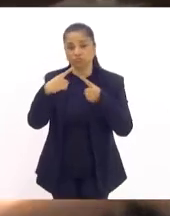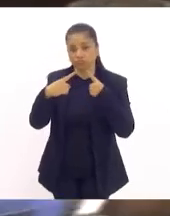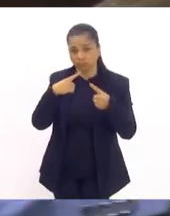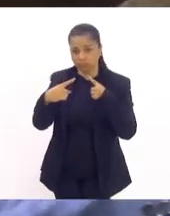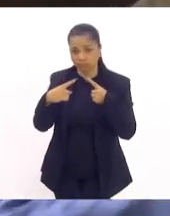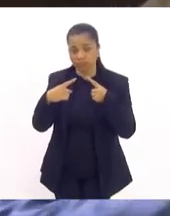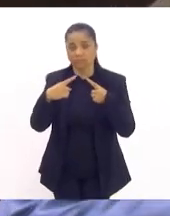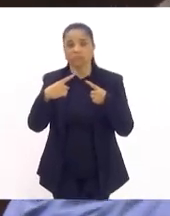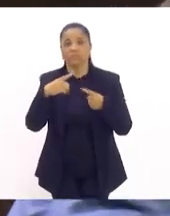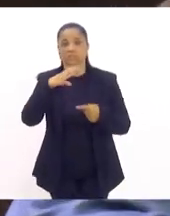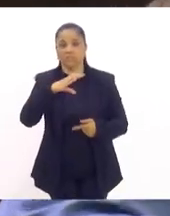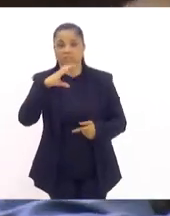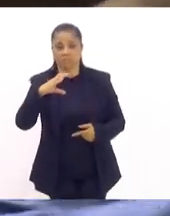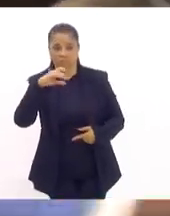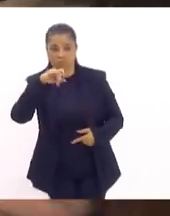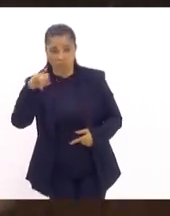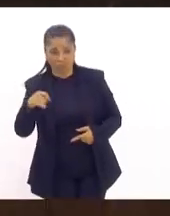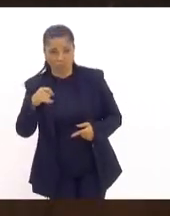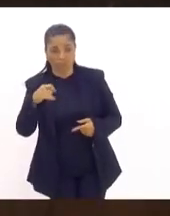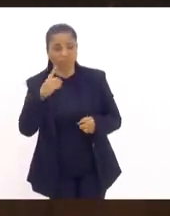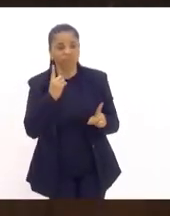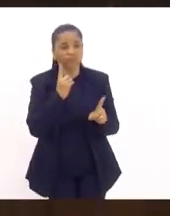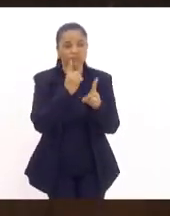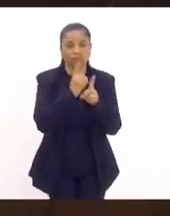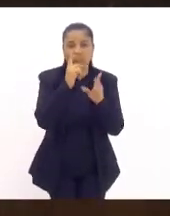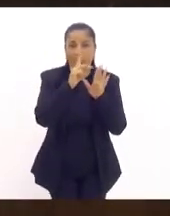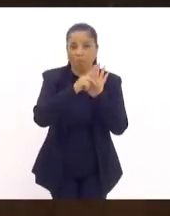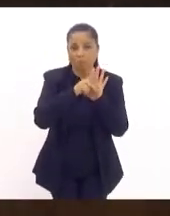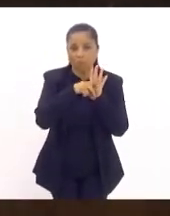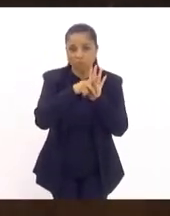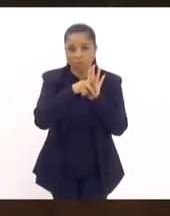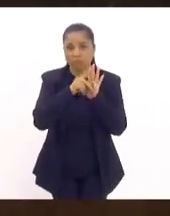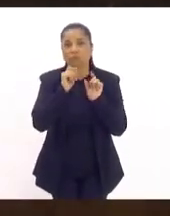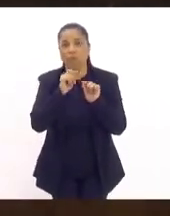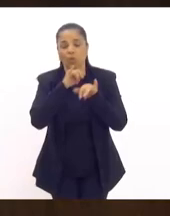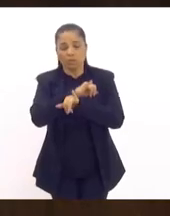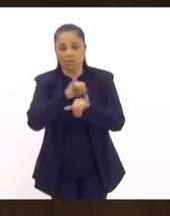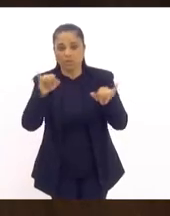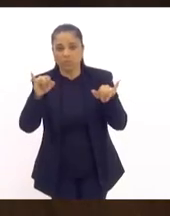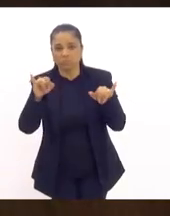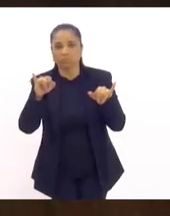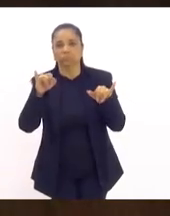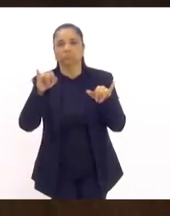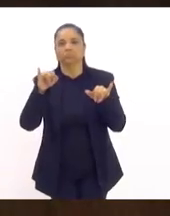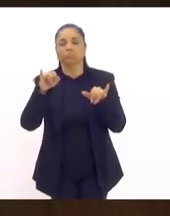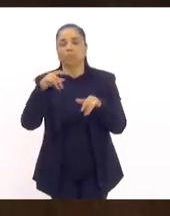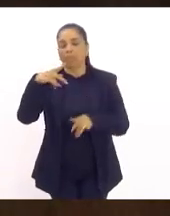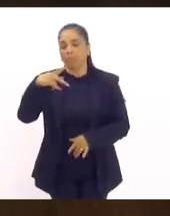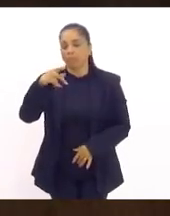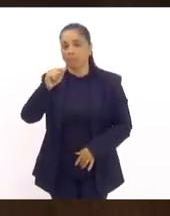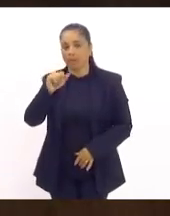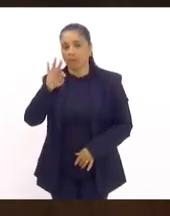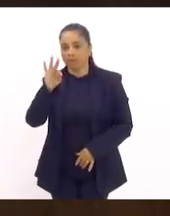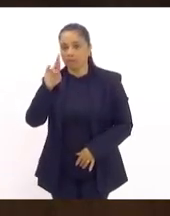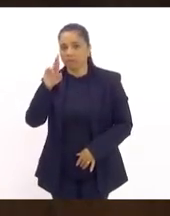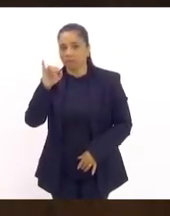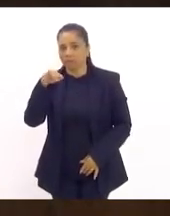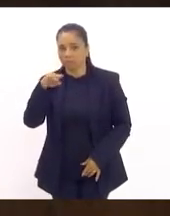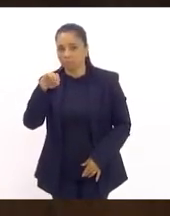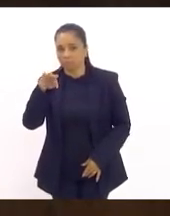muitos projetos que falam justamente sobre a declaração de patrimônio cultural e material. E há uma